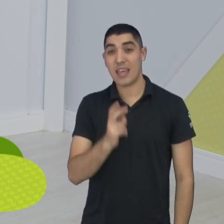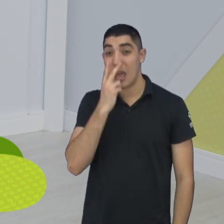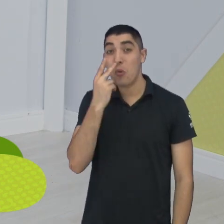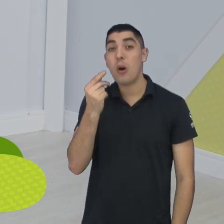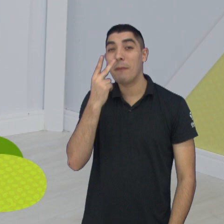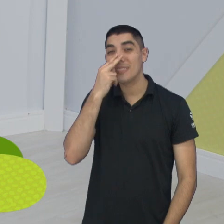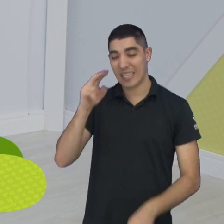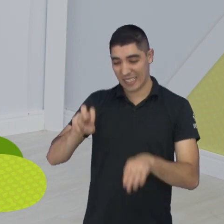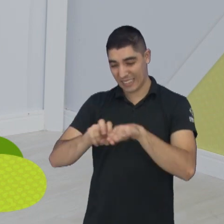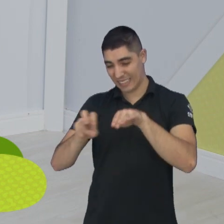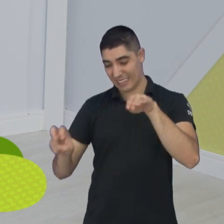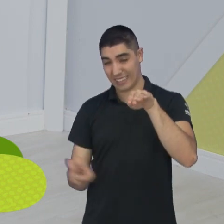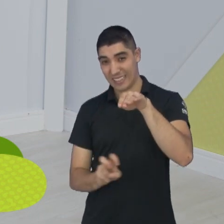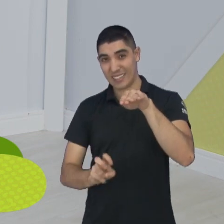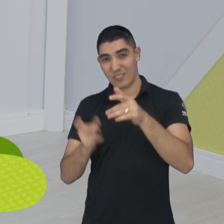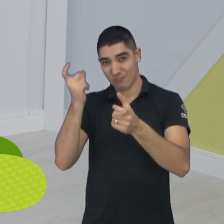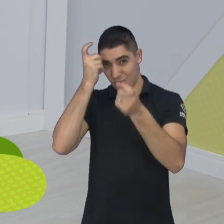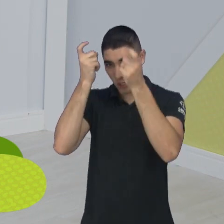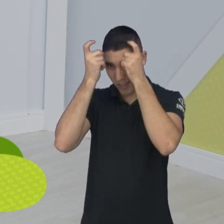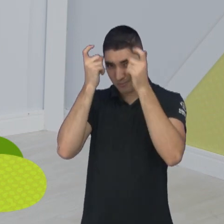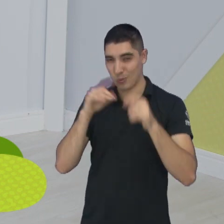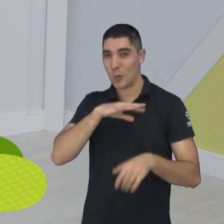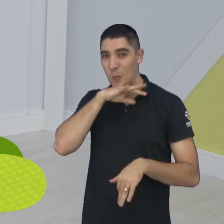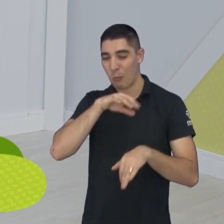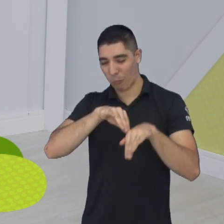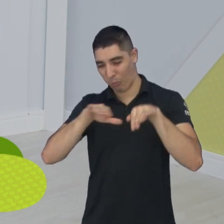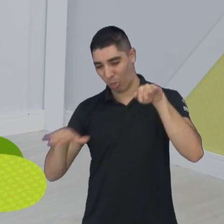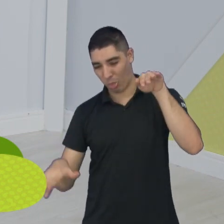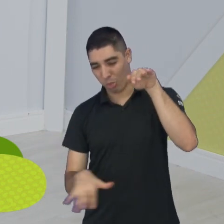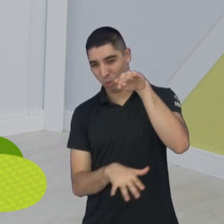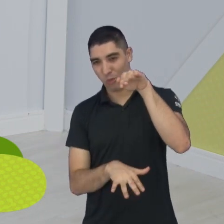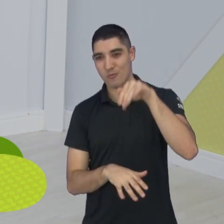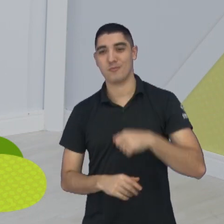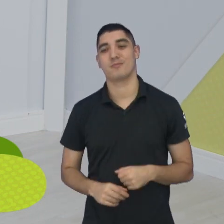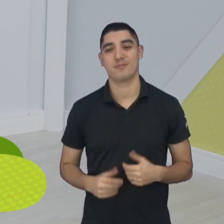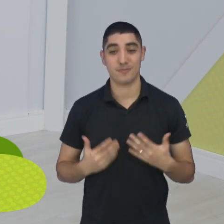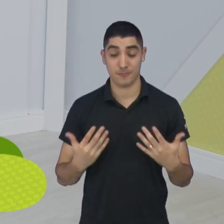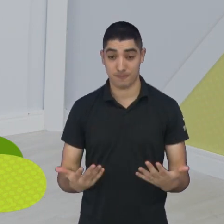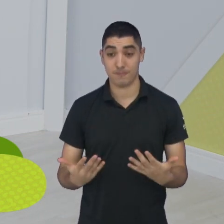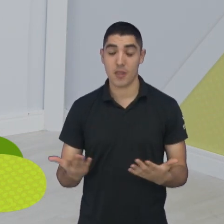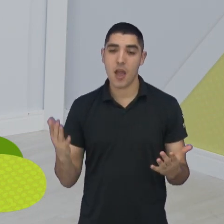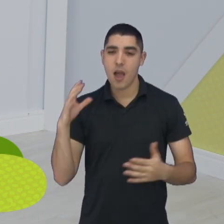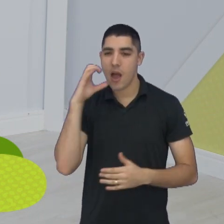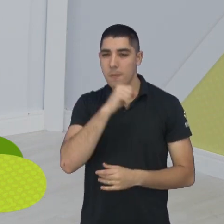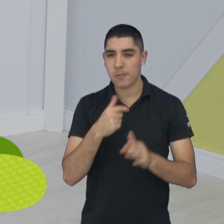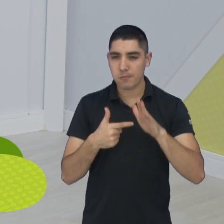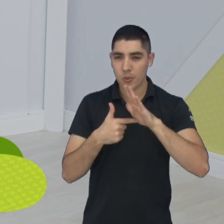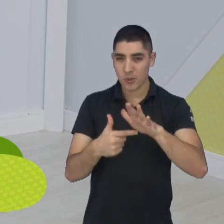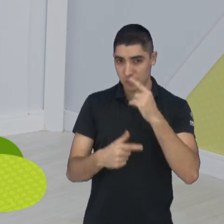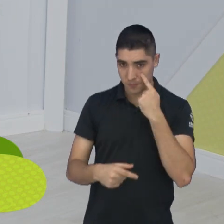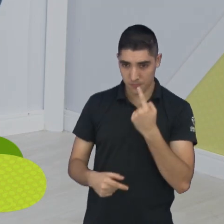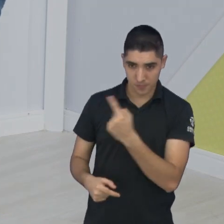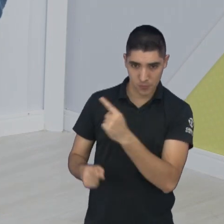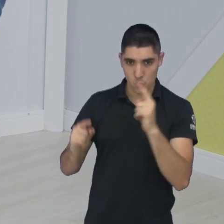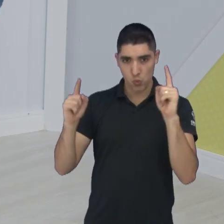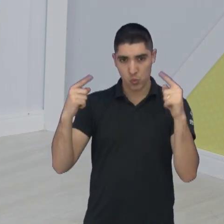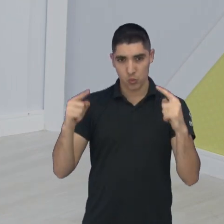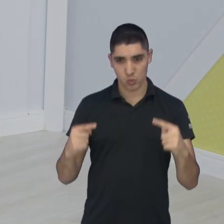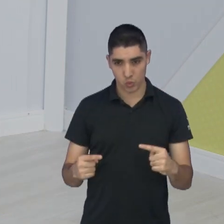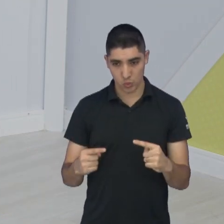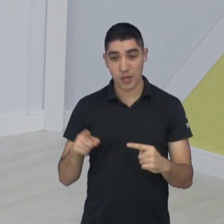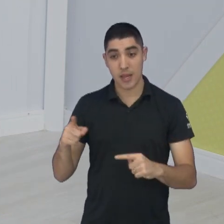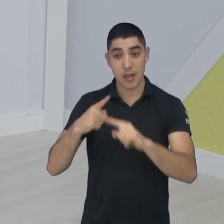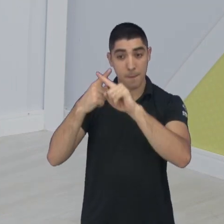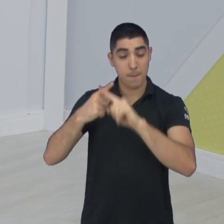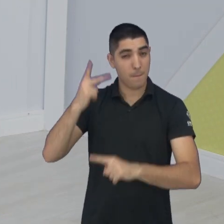Agora, literalmente, a quinta divisão é a quinta dos infernos. Rapidinho, Piteco, coloca pra gente aqui os jogos dessa primeira rodada do